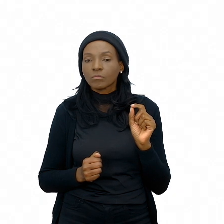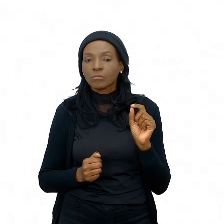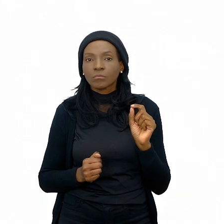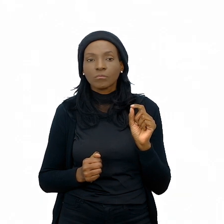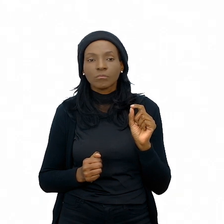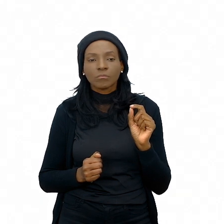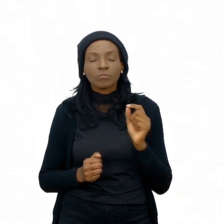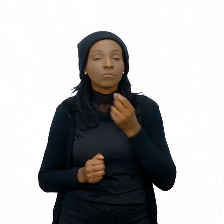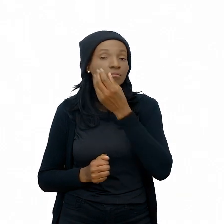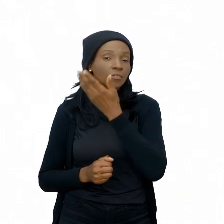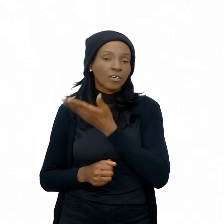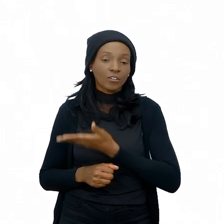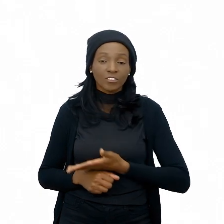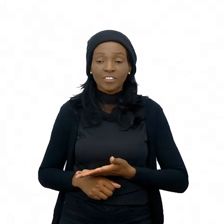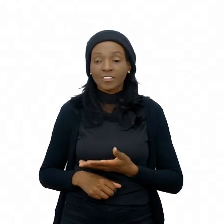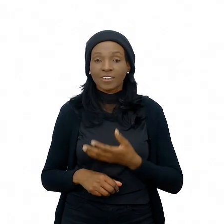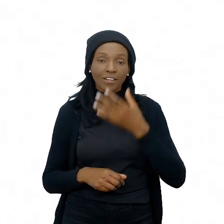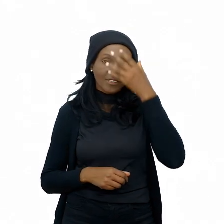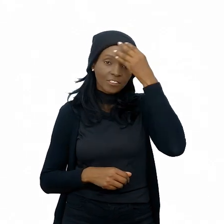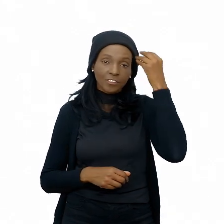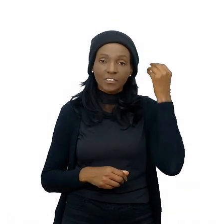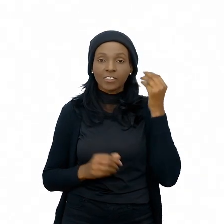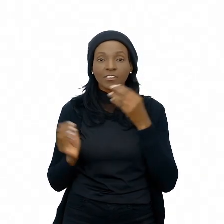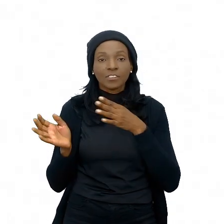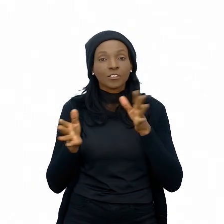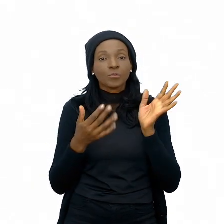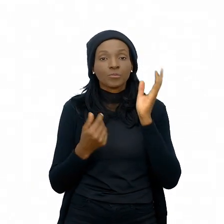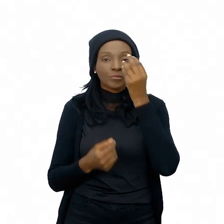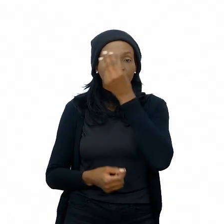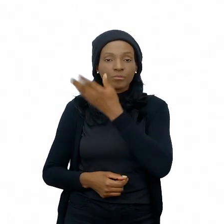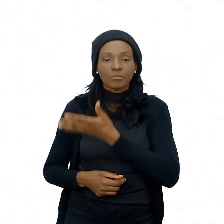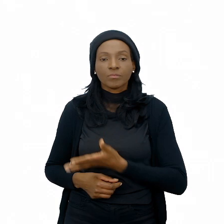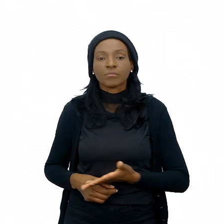com os slides. Mas vamos lá.